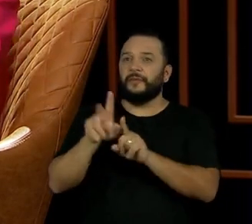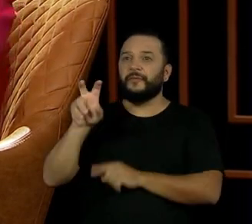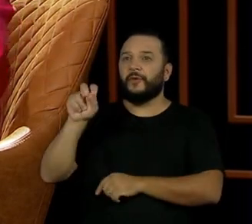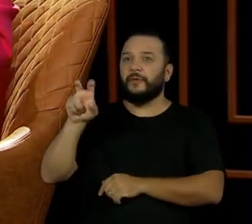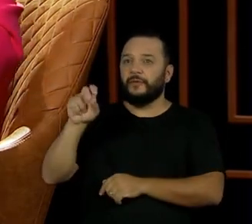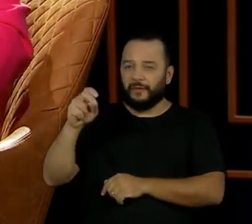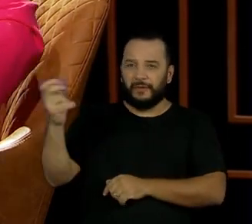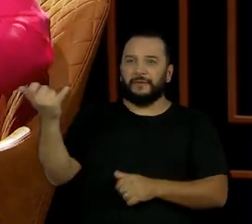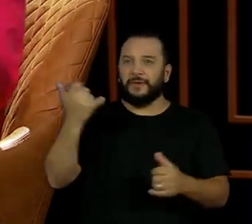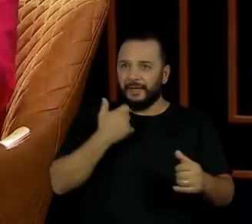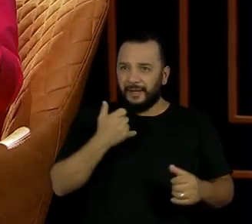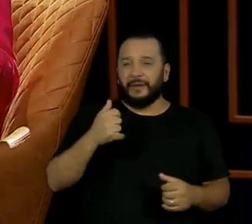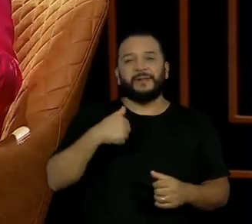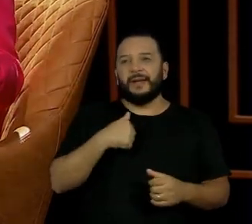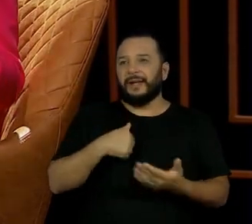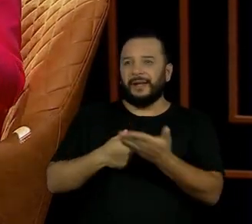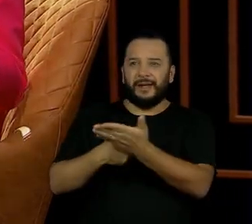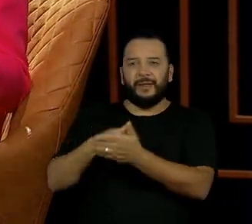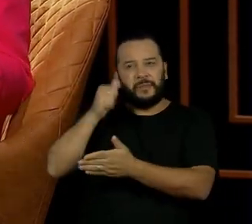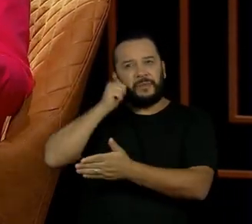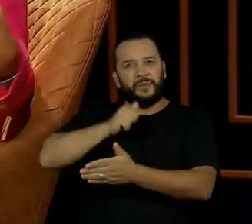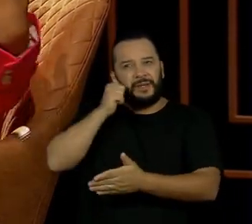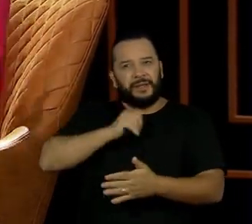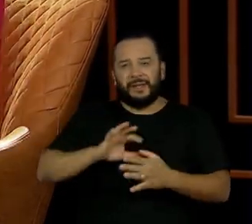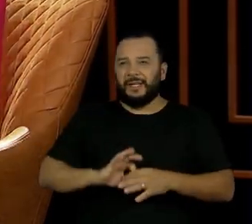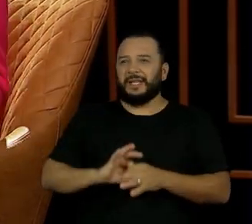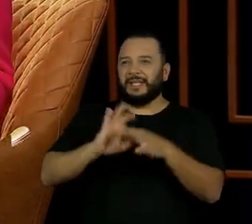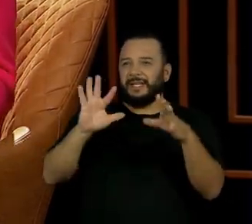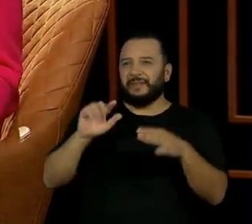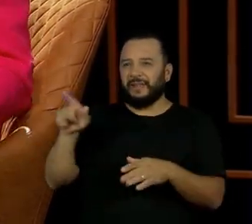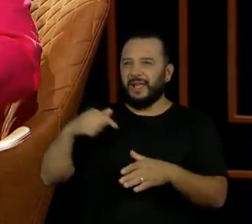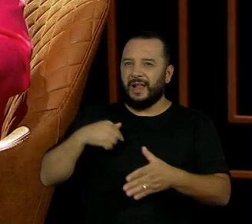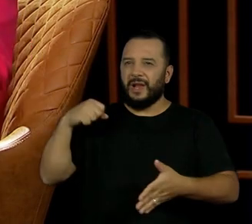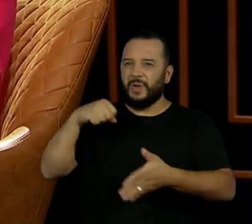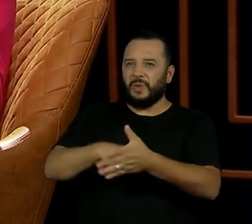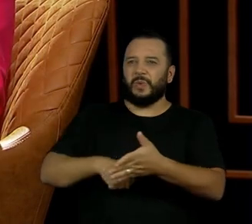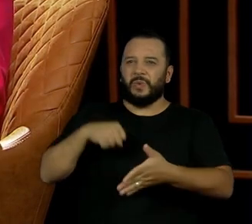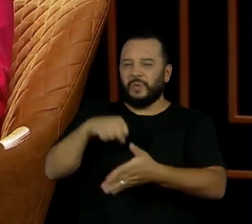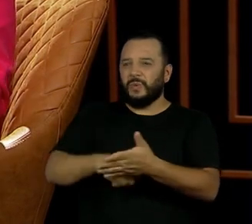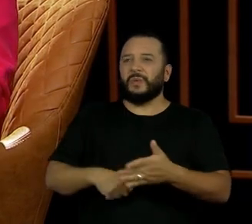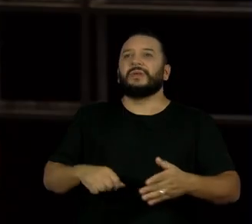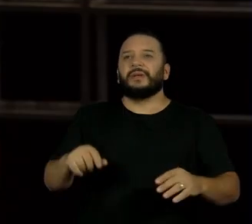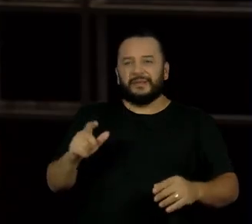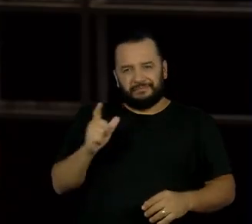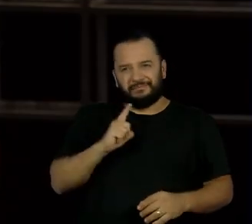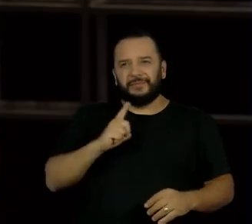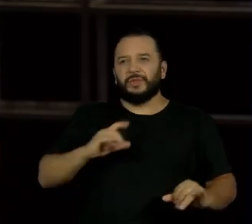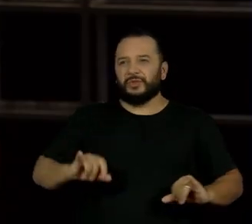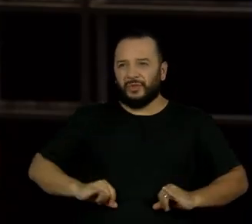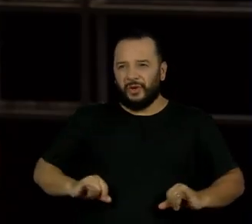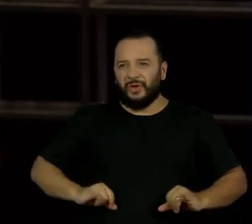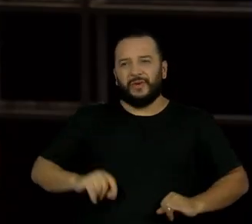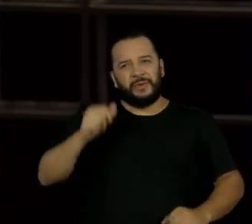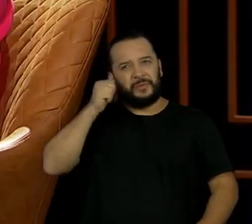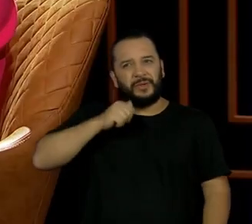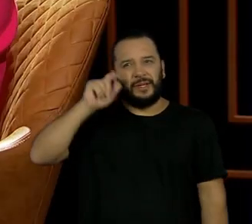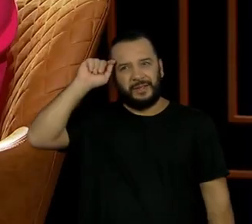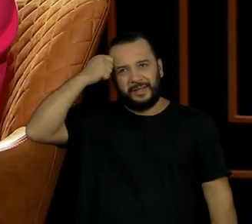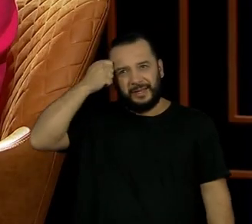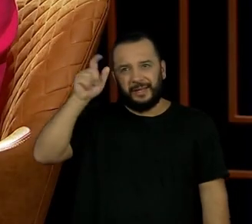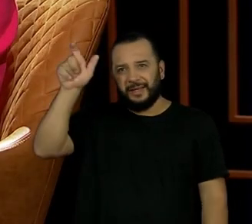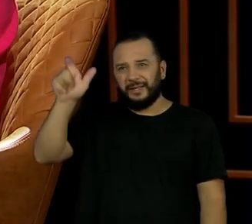dessa mulher livre dessa mulher que luta que sofre né uma mulher negra